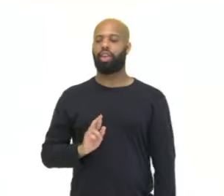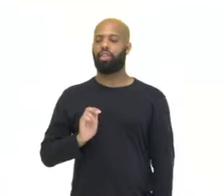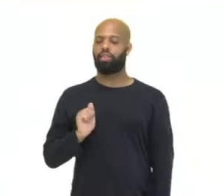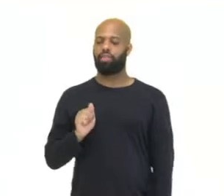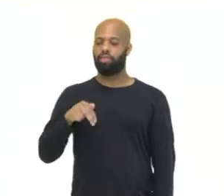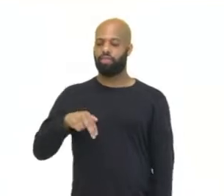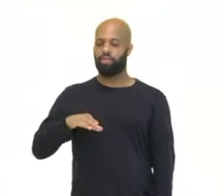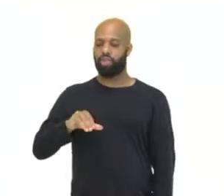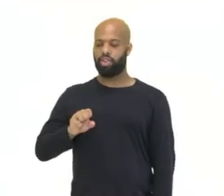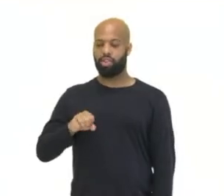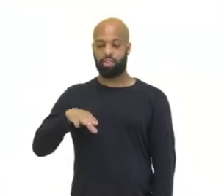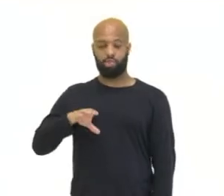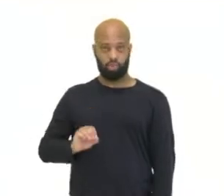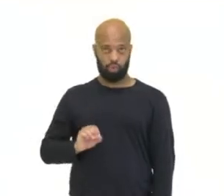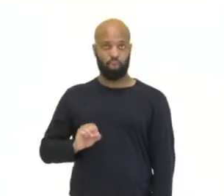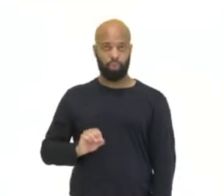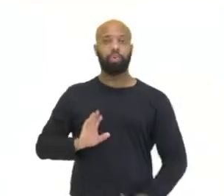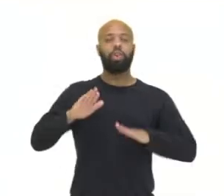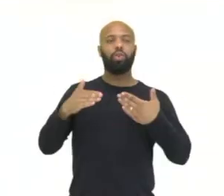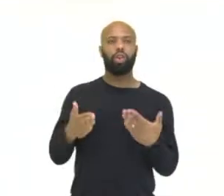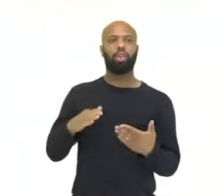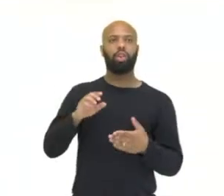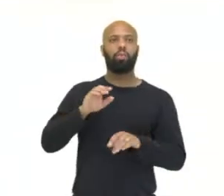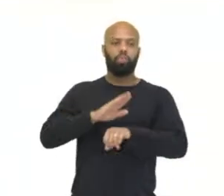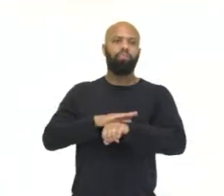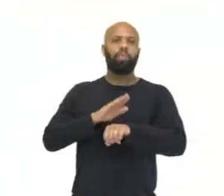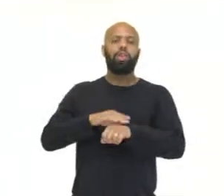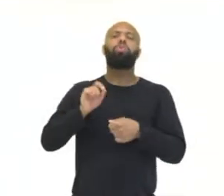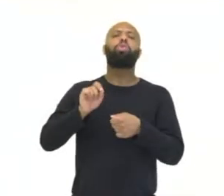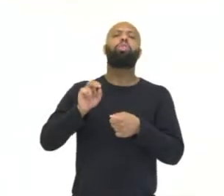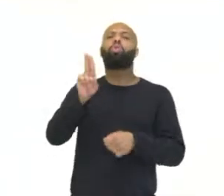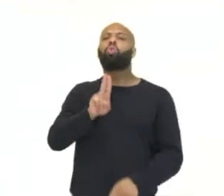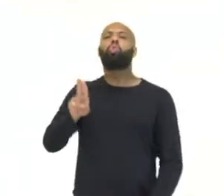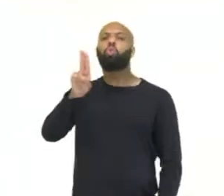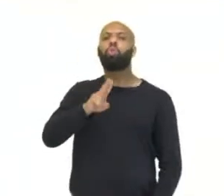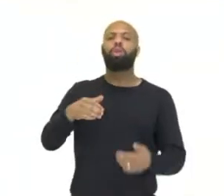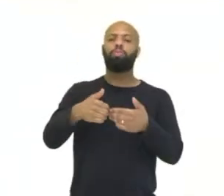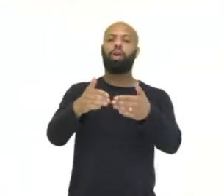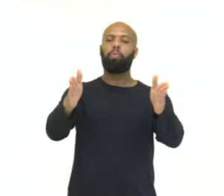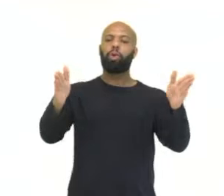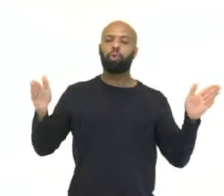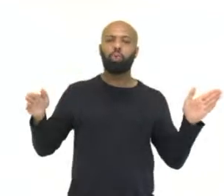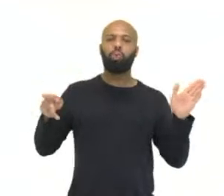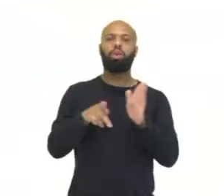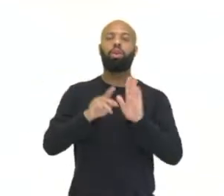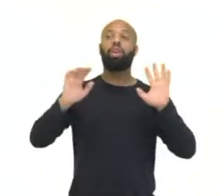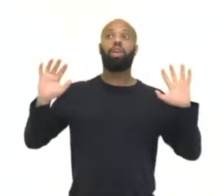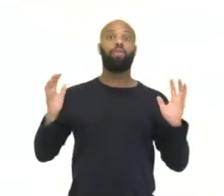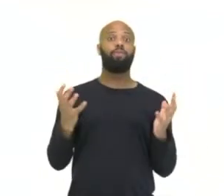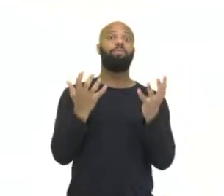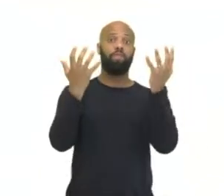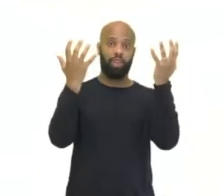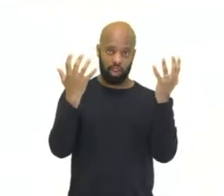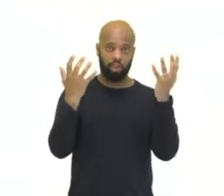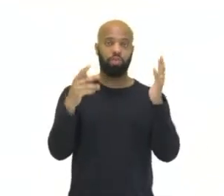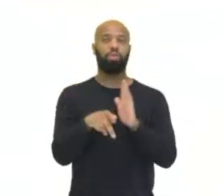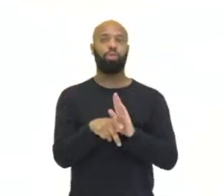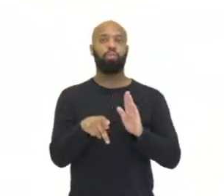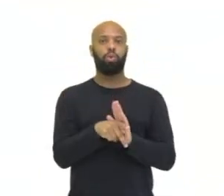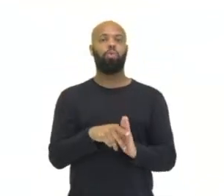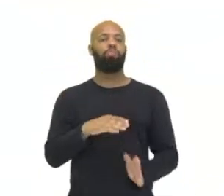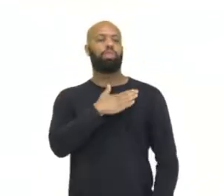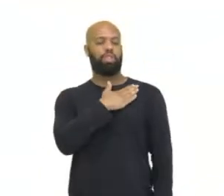nacional brasileiro ele é executado, né, na abertura de eventos cívicos, religiosos, patrióticos,